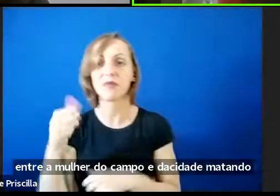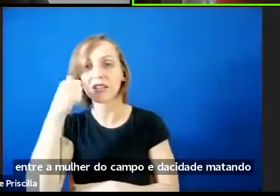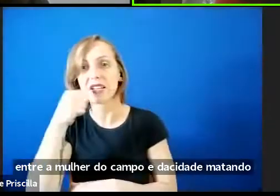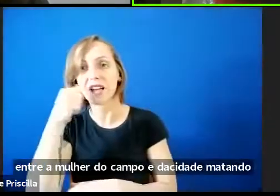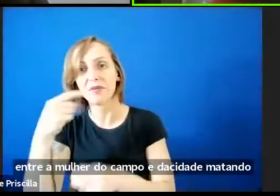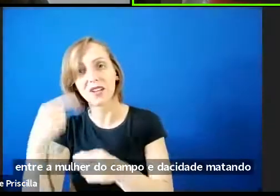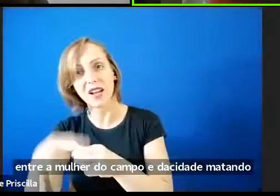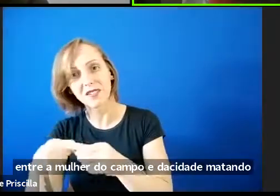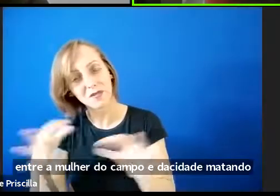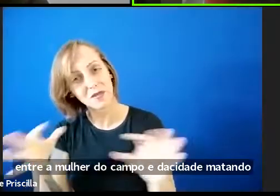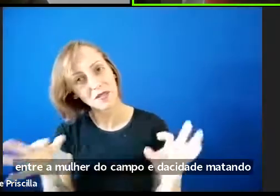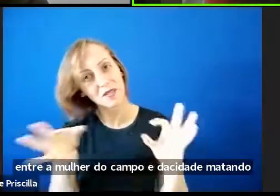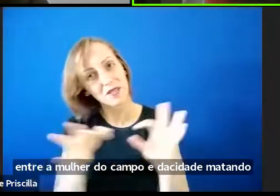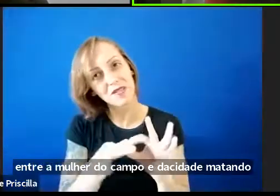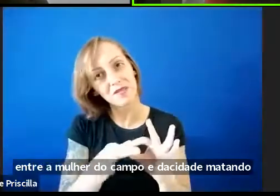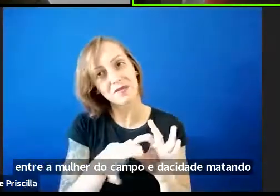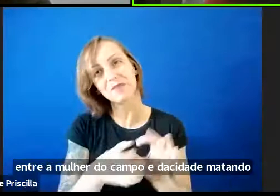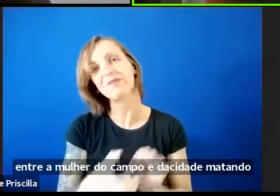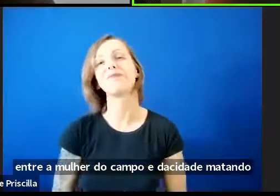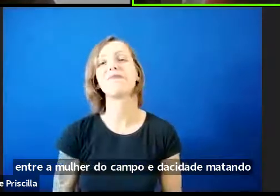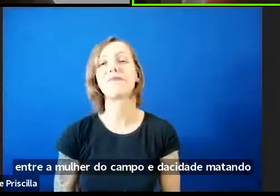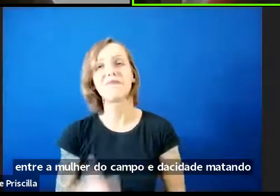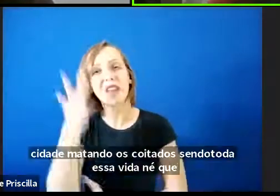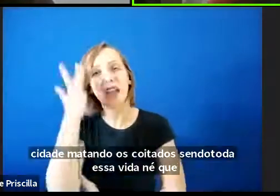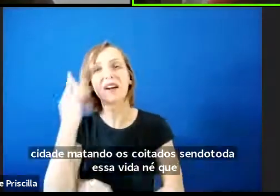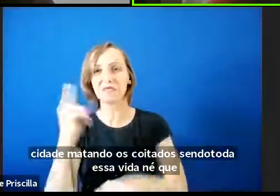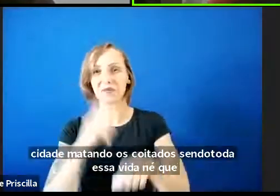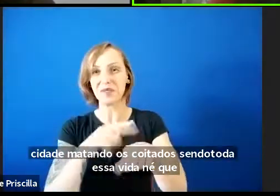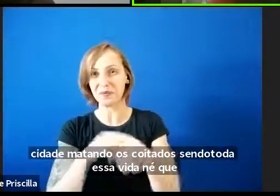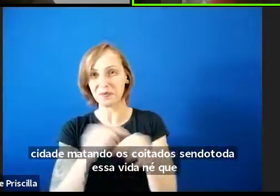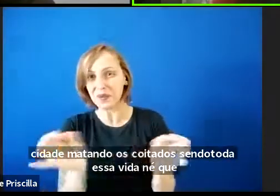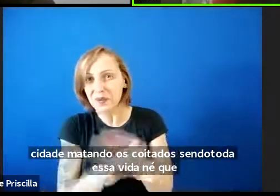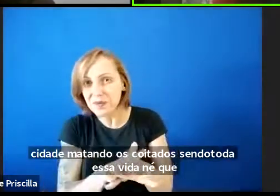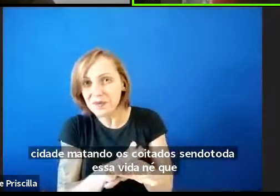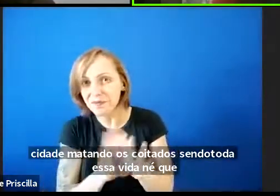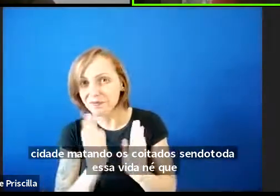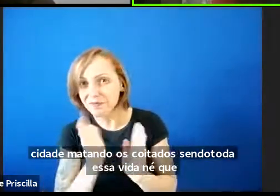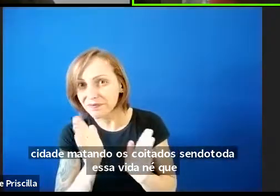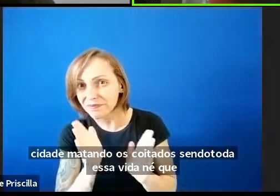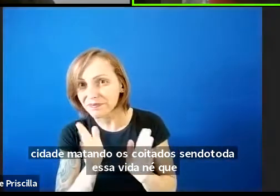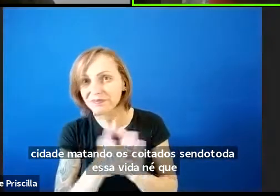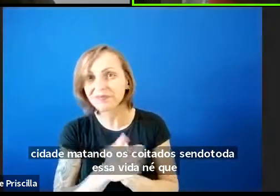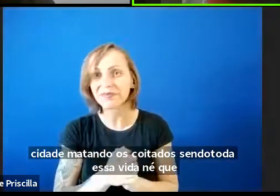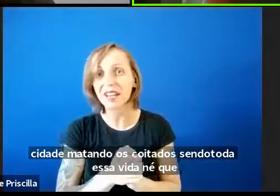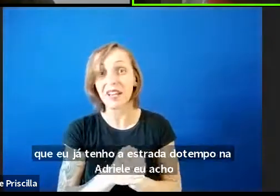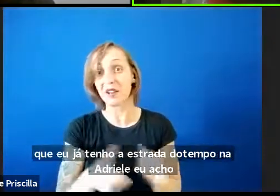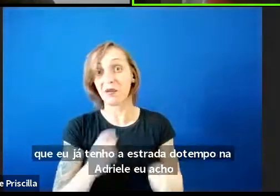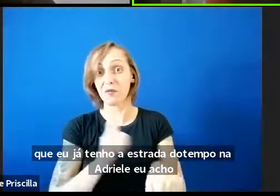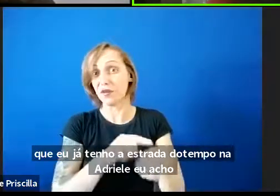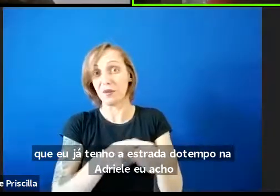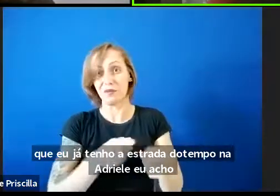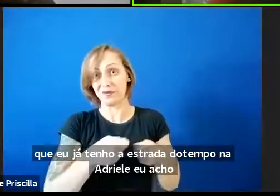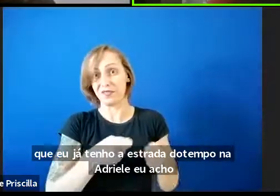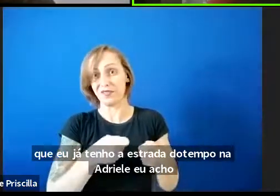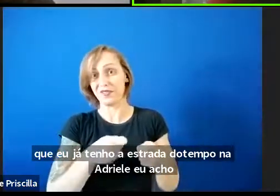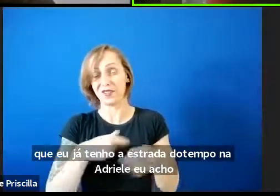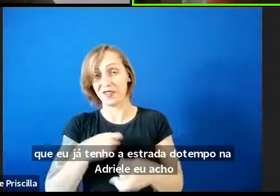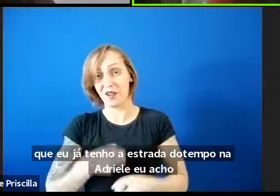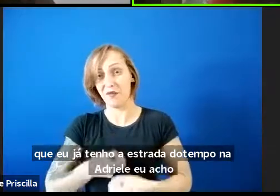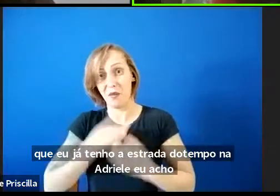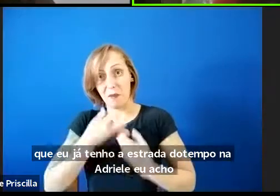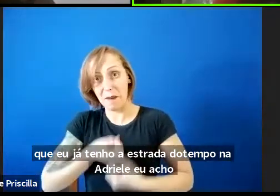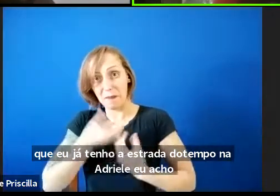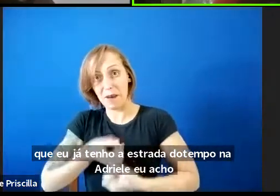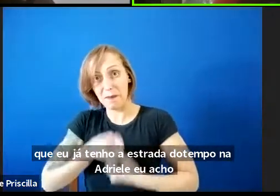né? Acredito que eu já tenha estourado meu tempo, né, Adriane? Eu acho que eu não controlo muito, eu vou falando e me perco.